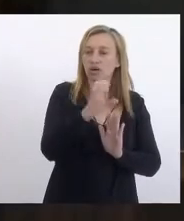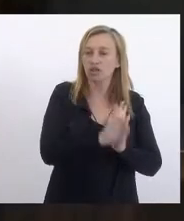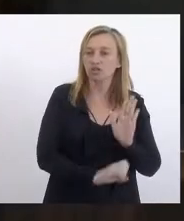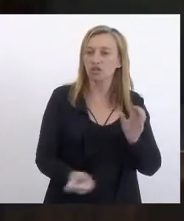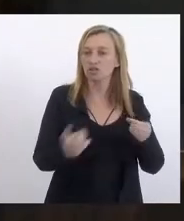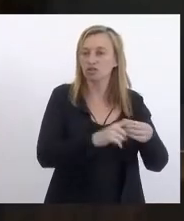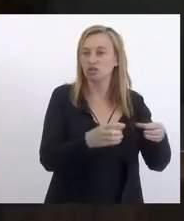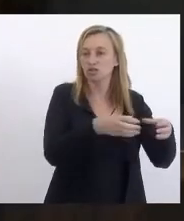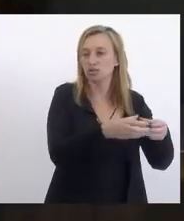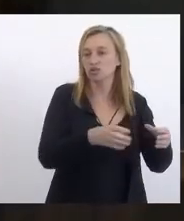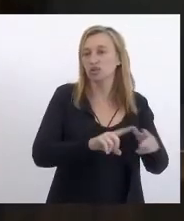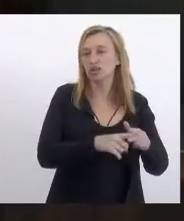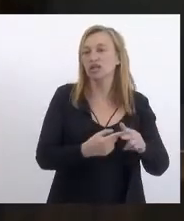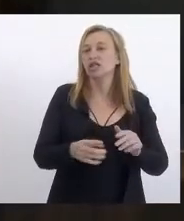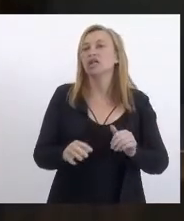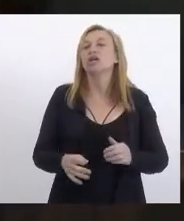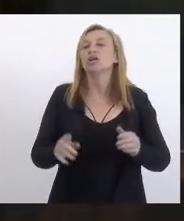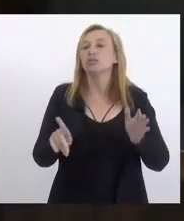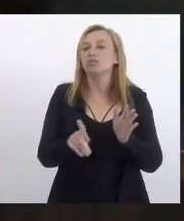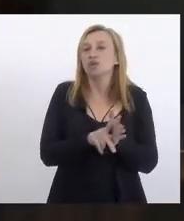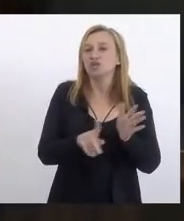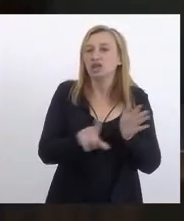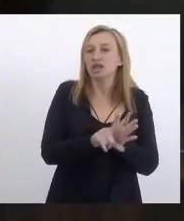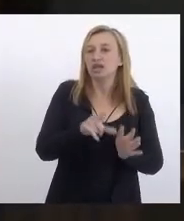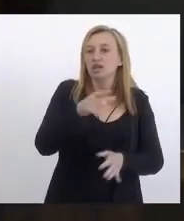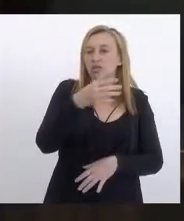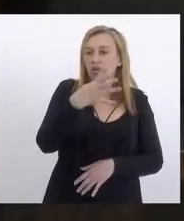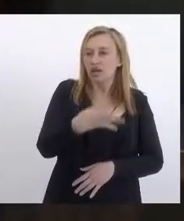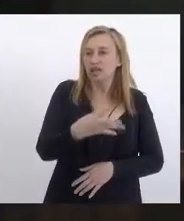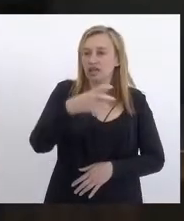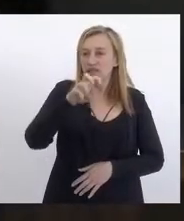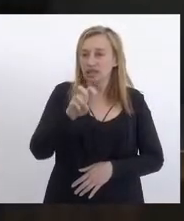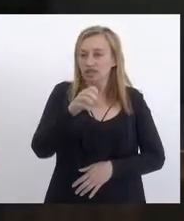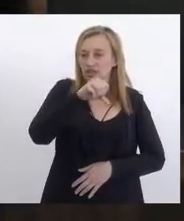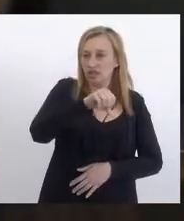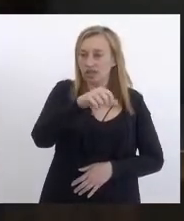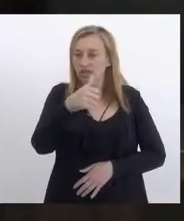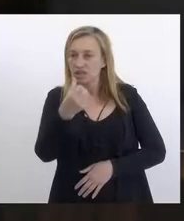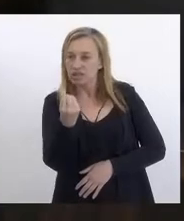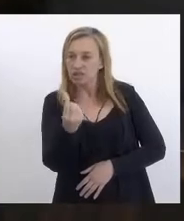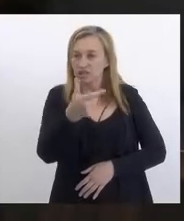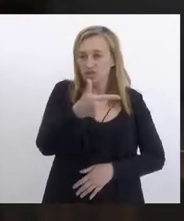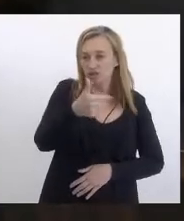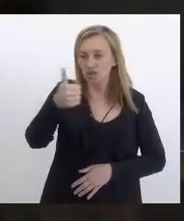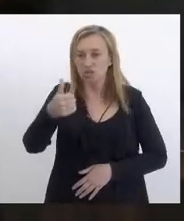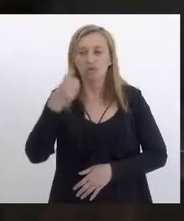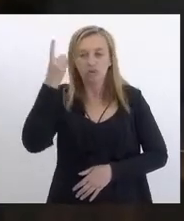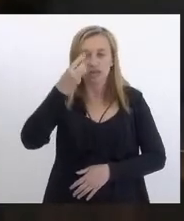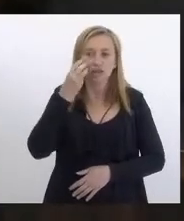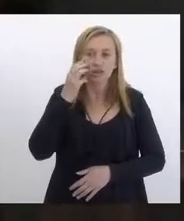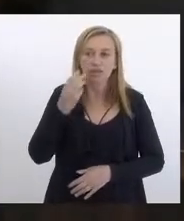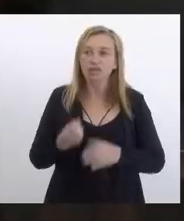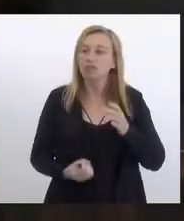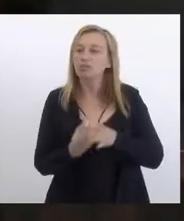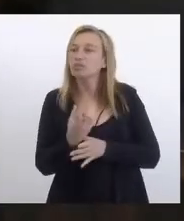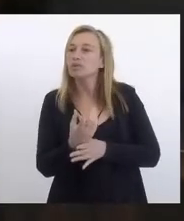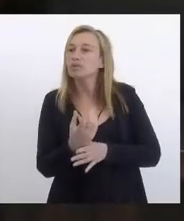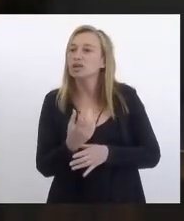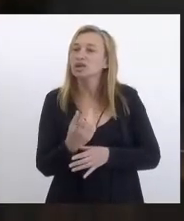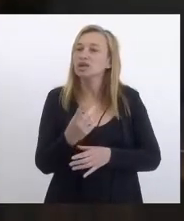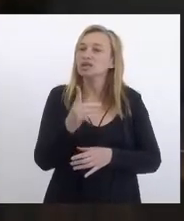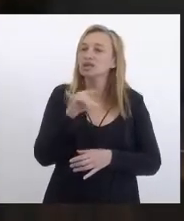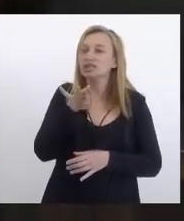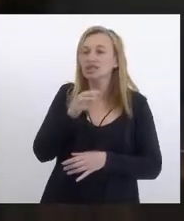e retorna às comissões. Projeto de lei 4596 de 21, de autoria do deputado Valdeque Carneiro, que cria o programa de melhorias habitacionais